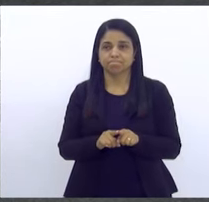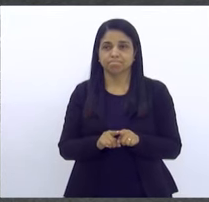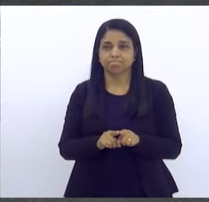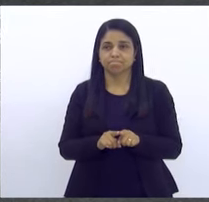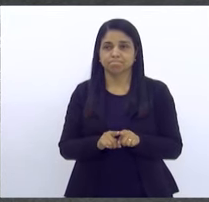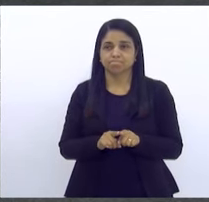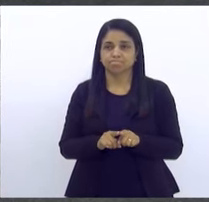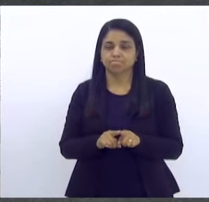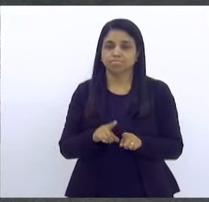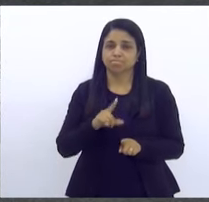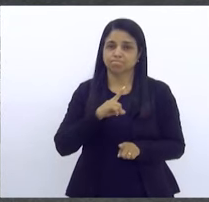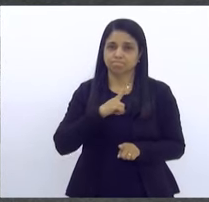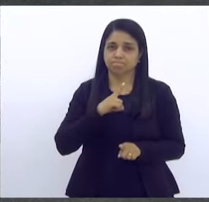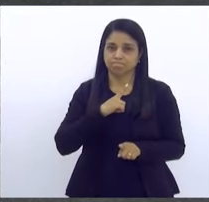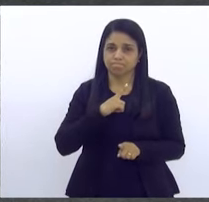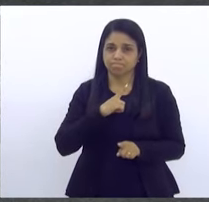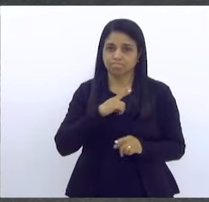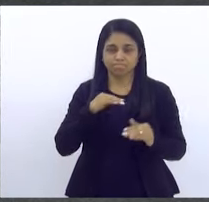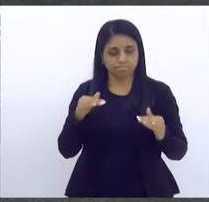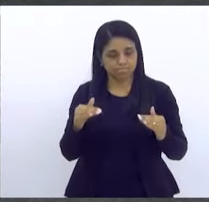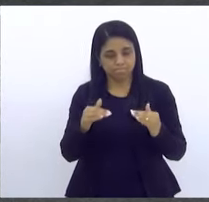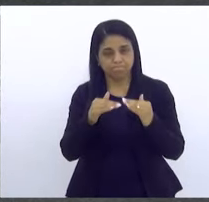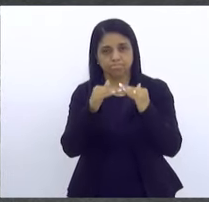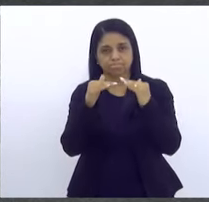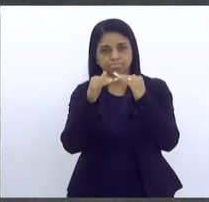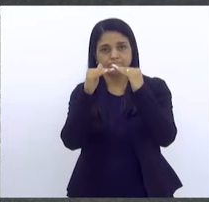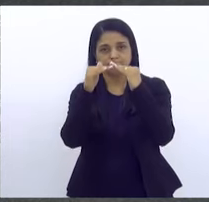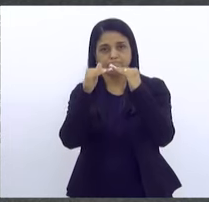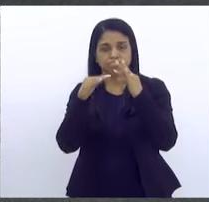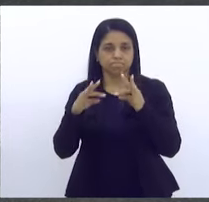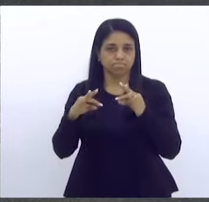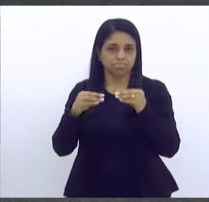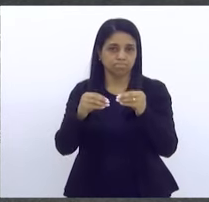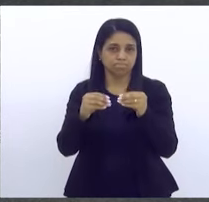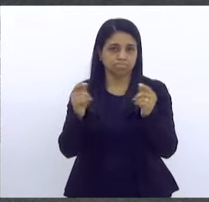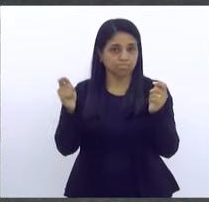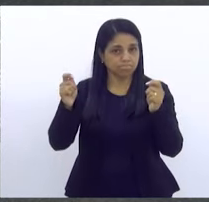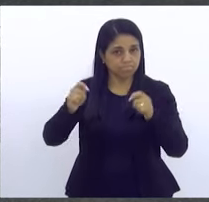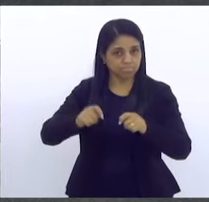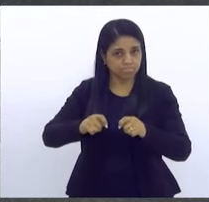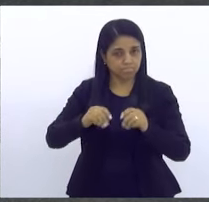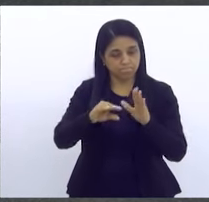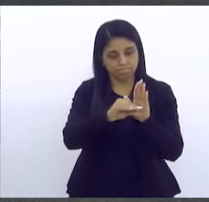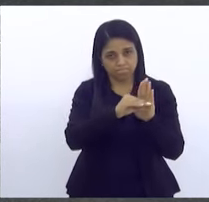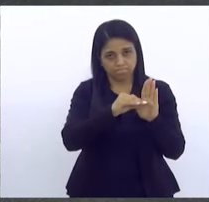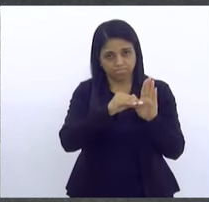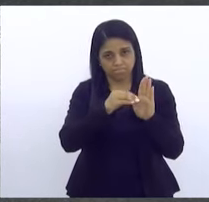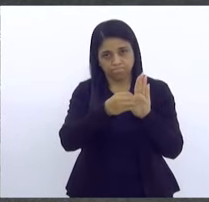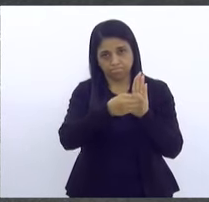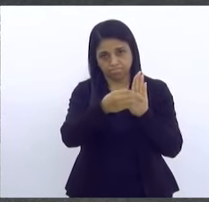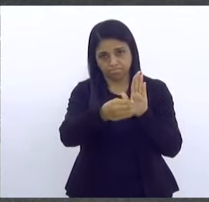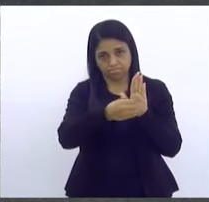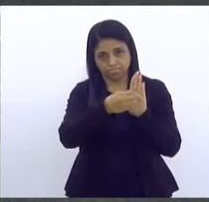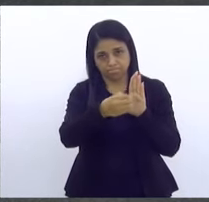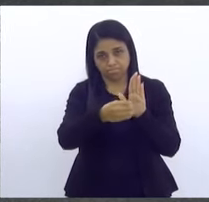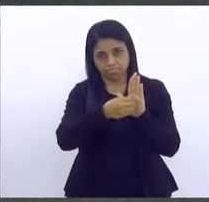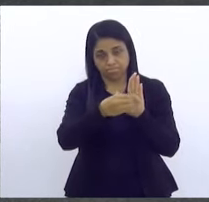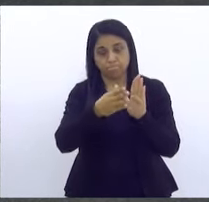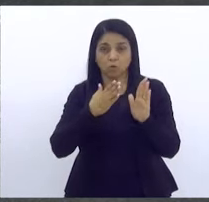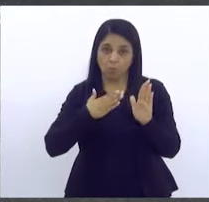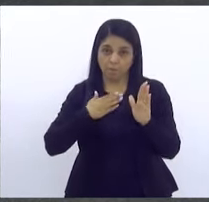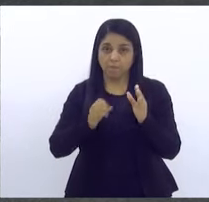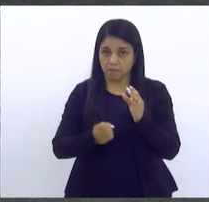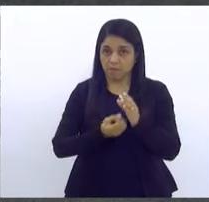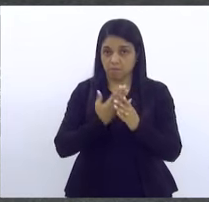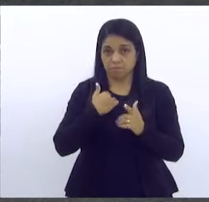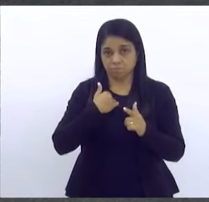se houvesse unanimidade, poderia se acatar uma emenda que mexe na emenda, tem uma minha, e